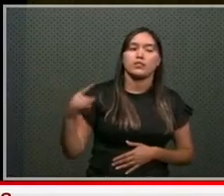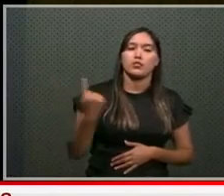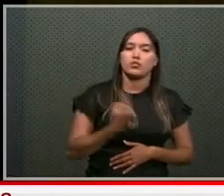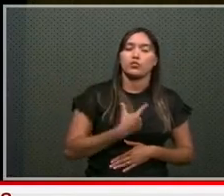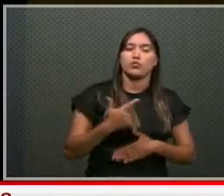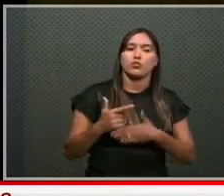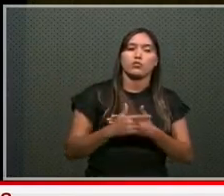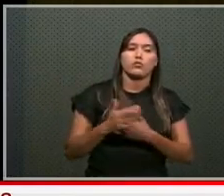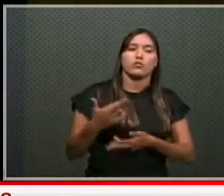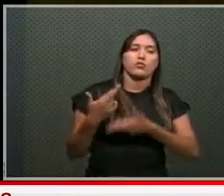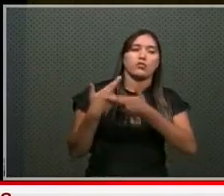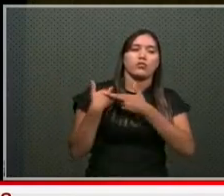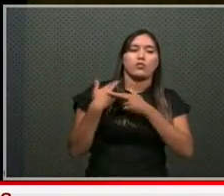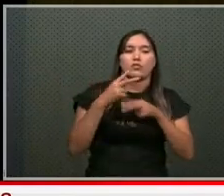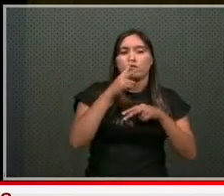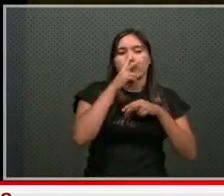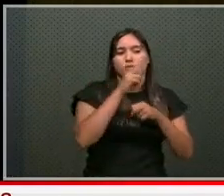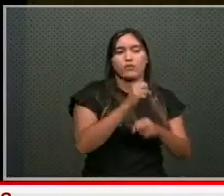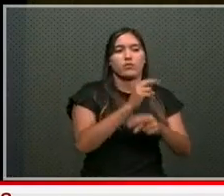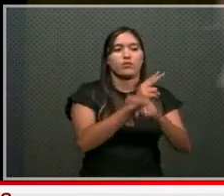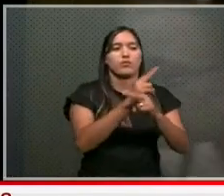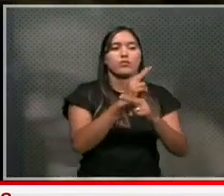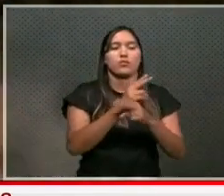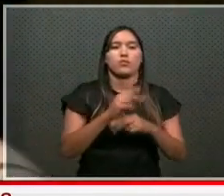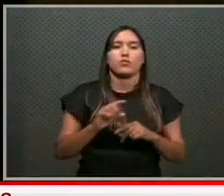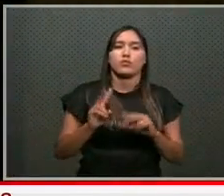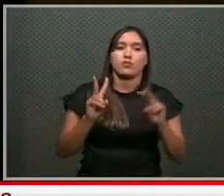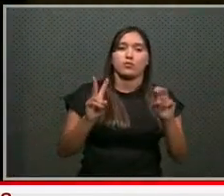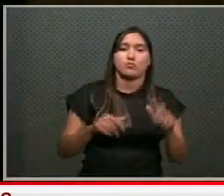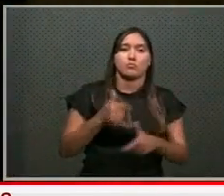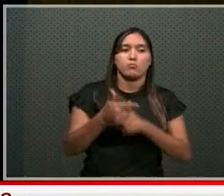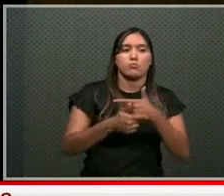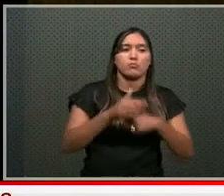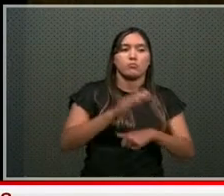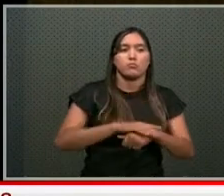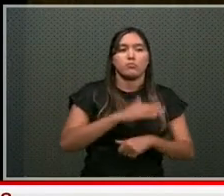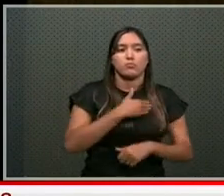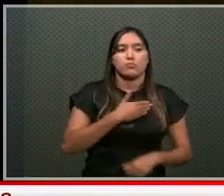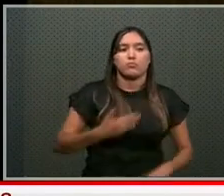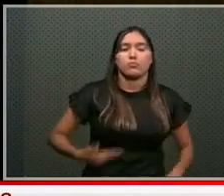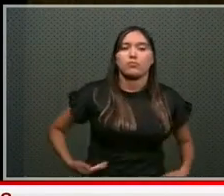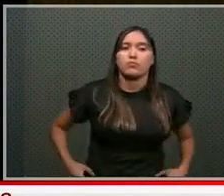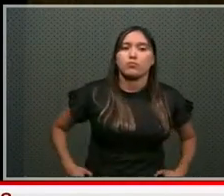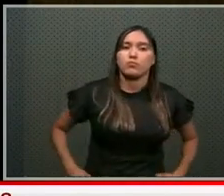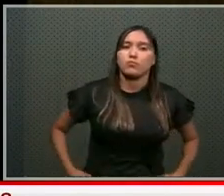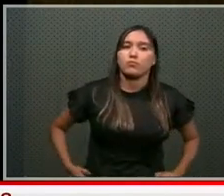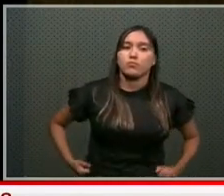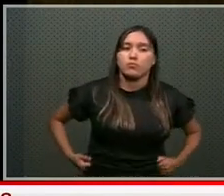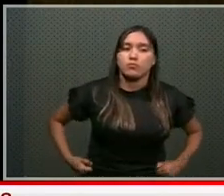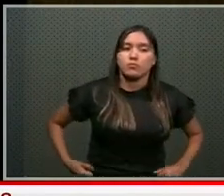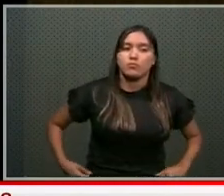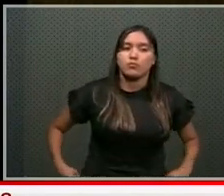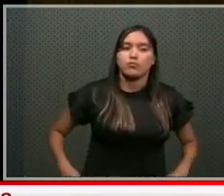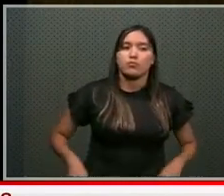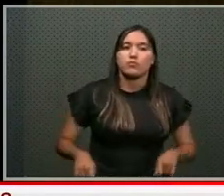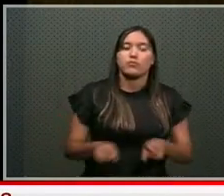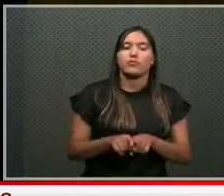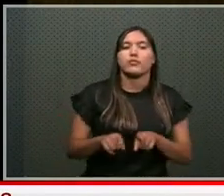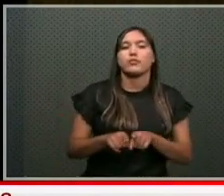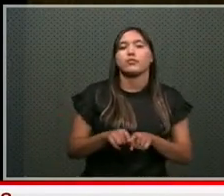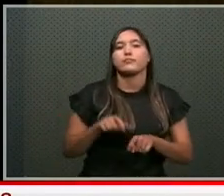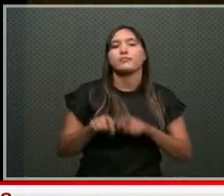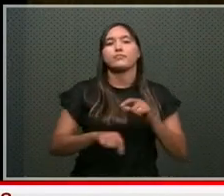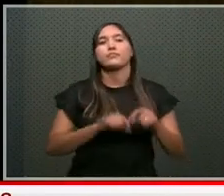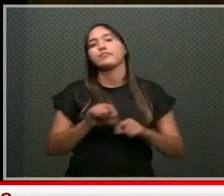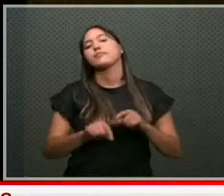fortalecer a caixa enquanto o banco público e o papel social especialmente na inclusão e desenvolvimento sustentável do Estado do Pará